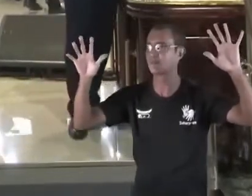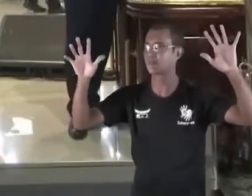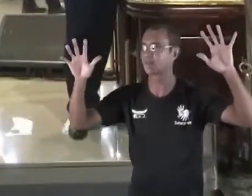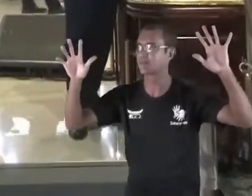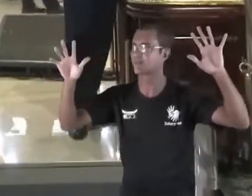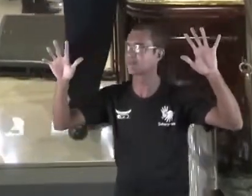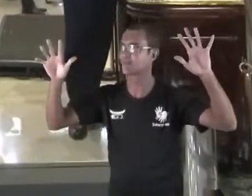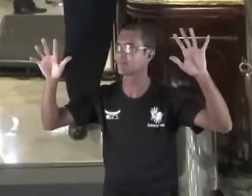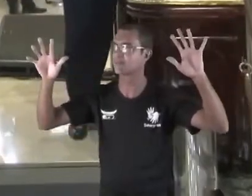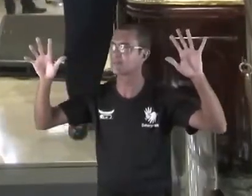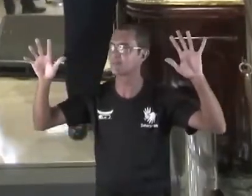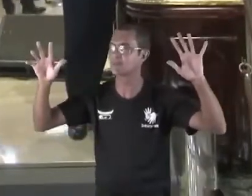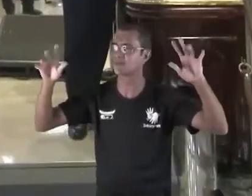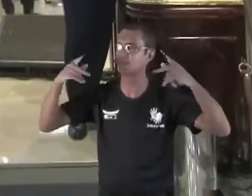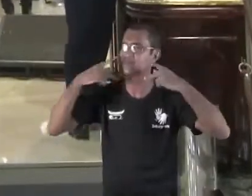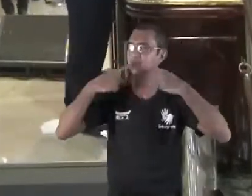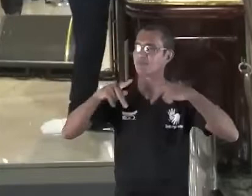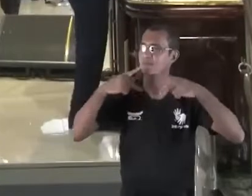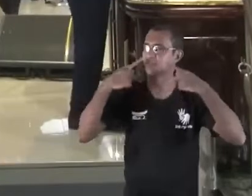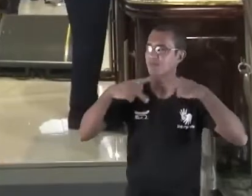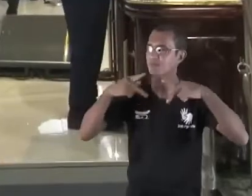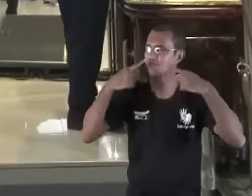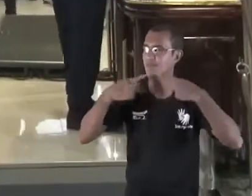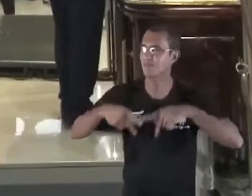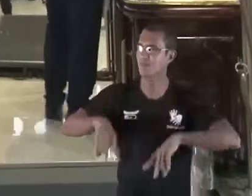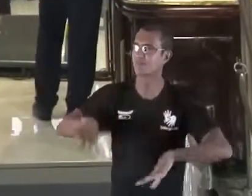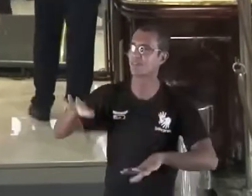Pode vir, pode vir, pode vir.